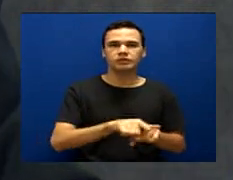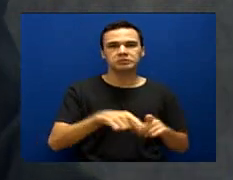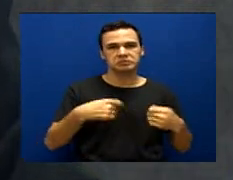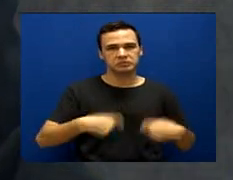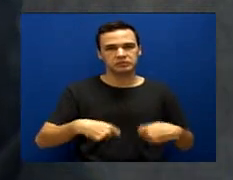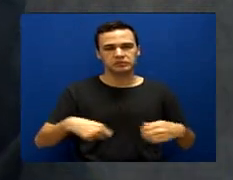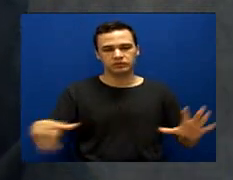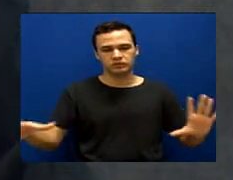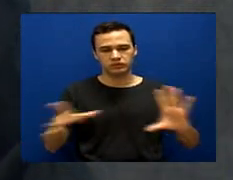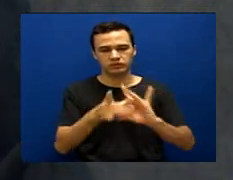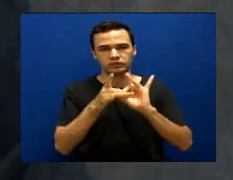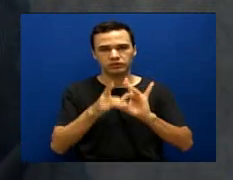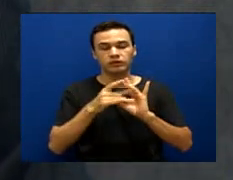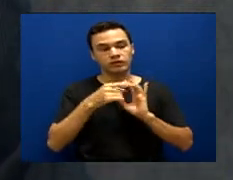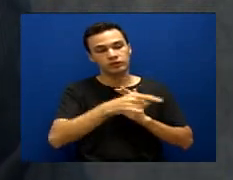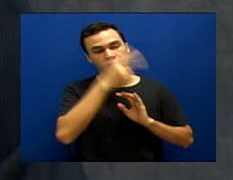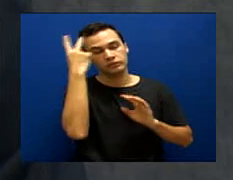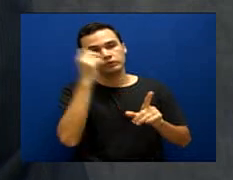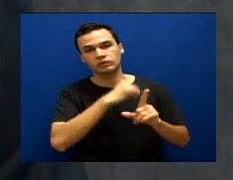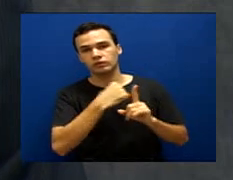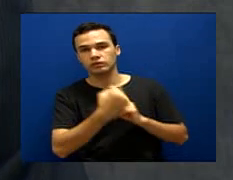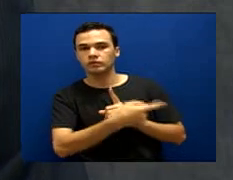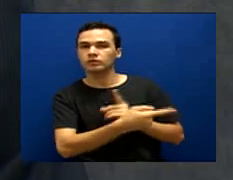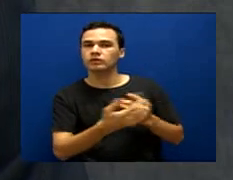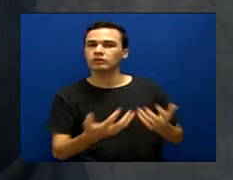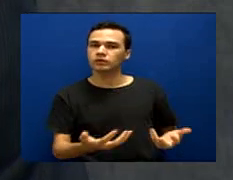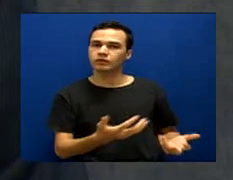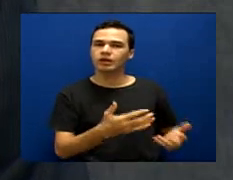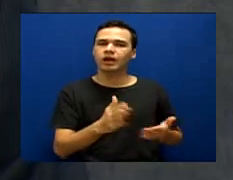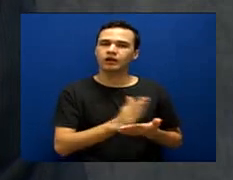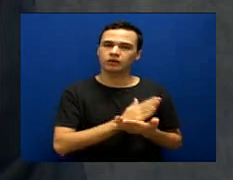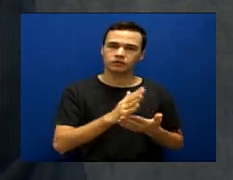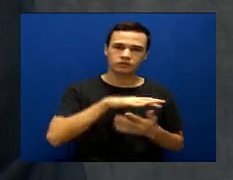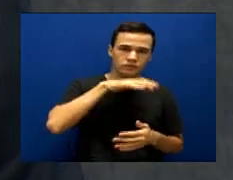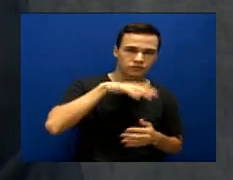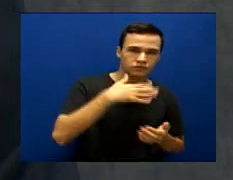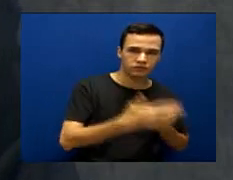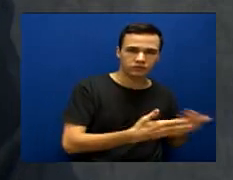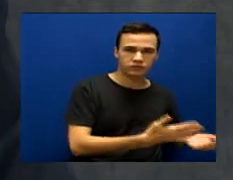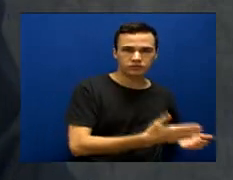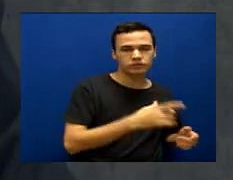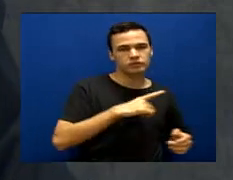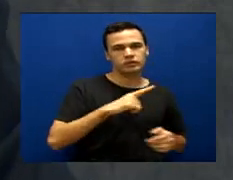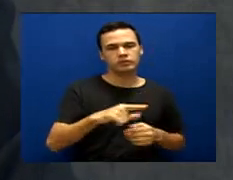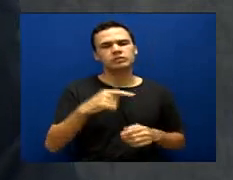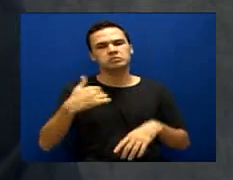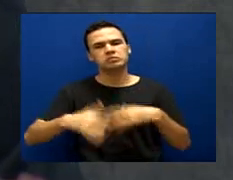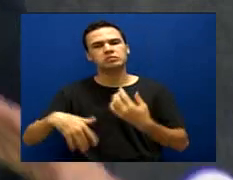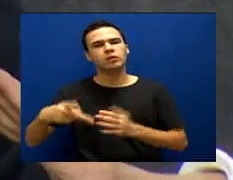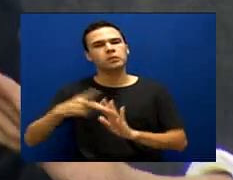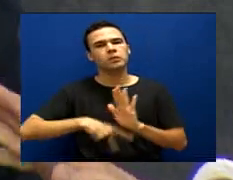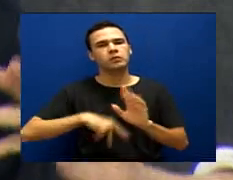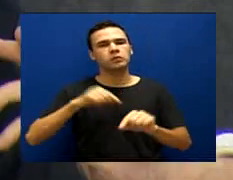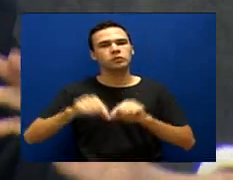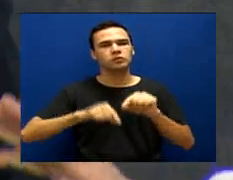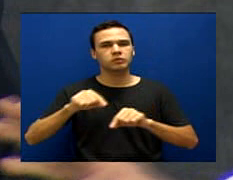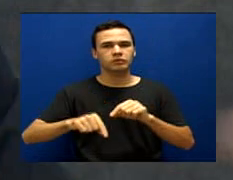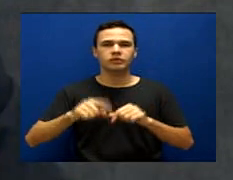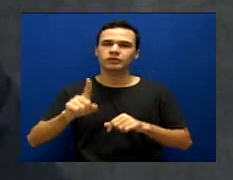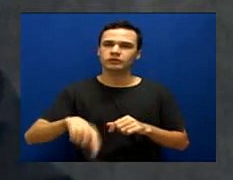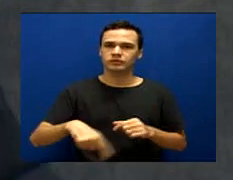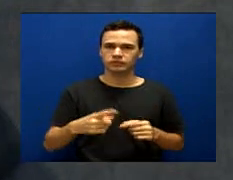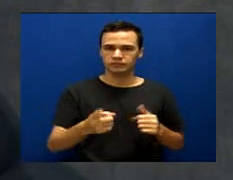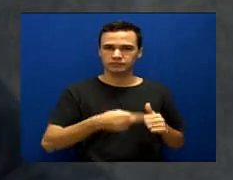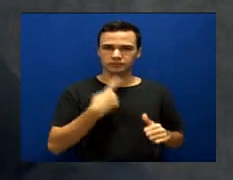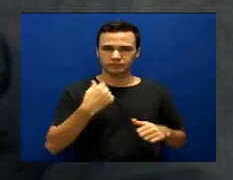isso que a gente quer ouvir da sociedade organizada e das ativistas, as propostas que têm de encaminhamento com relação a isso, para poder ouvir do secretário. Só uma